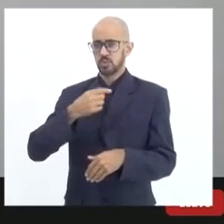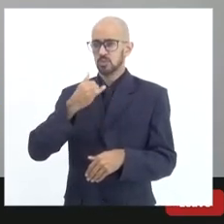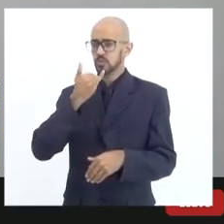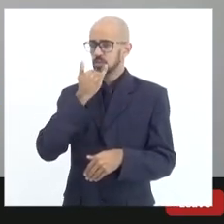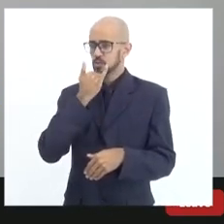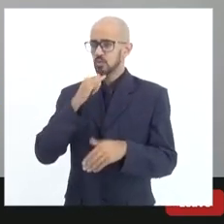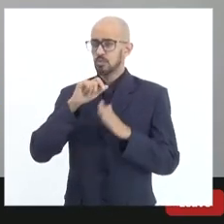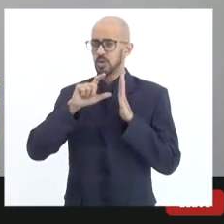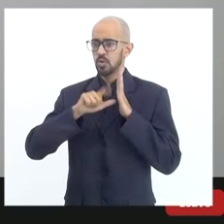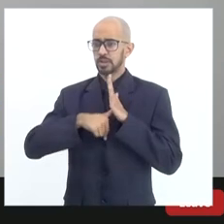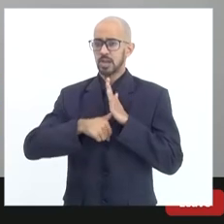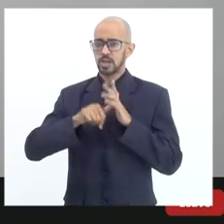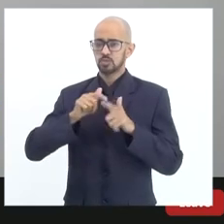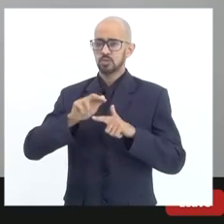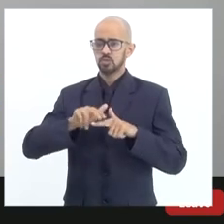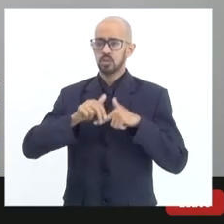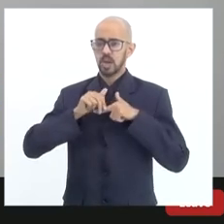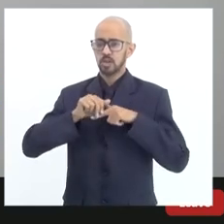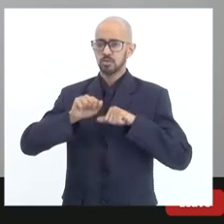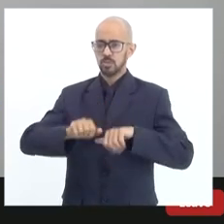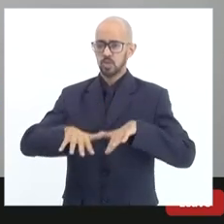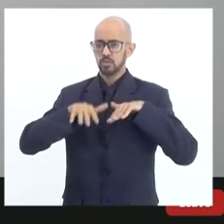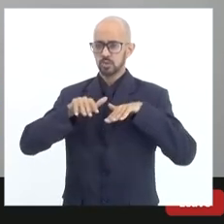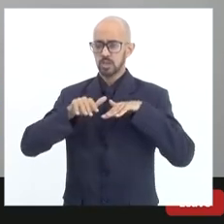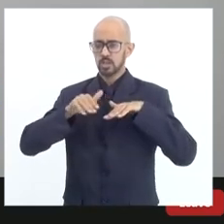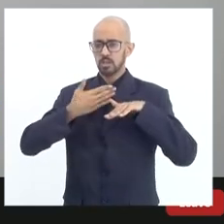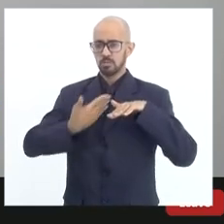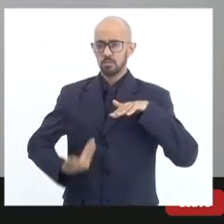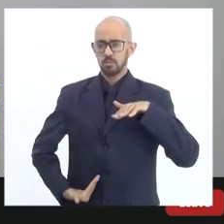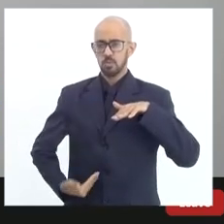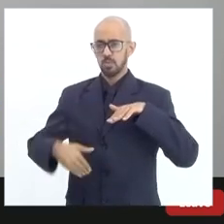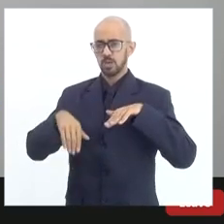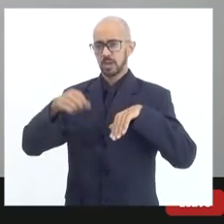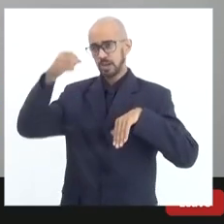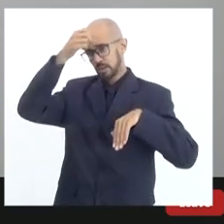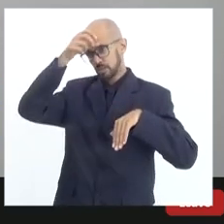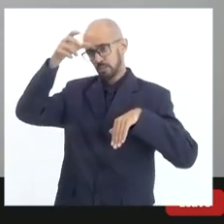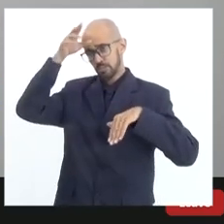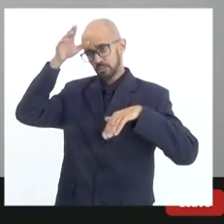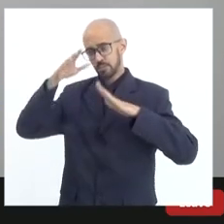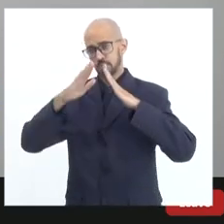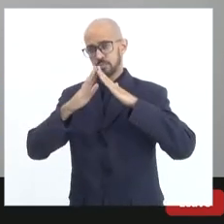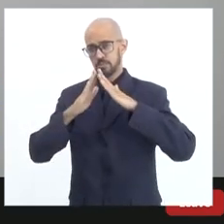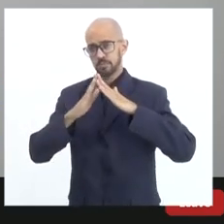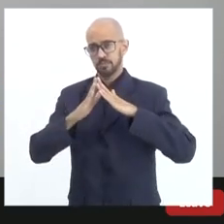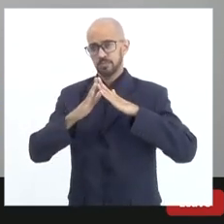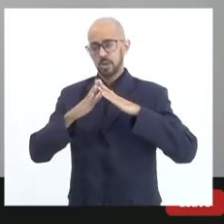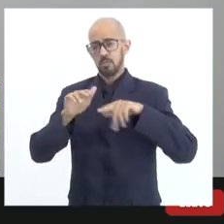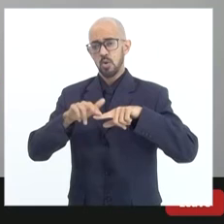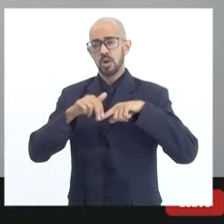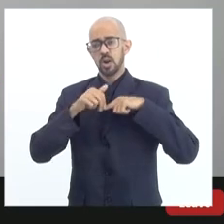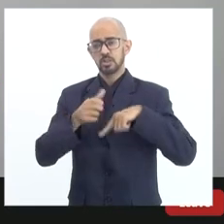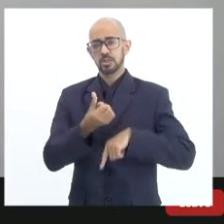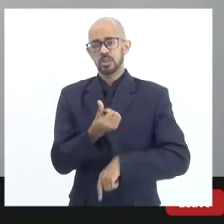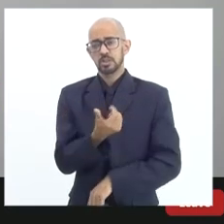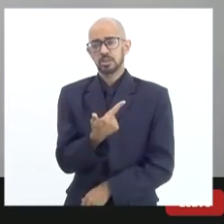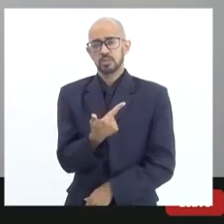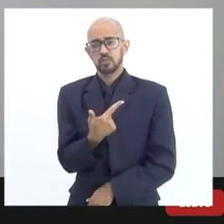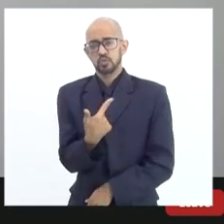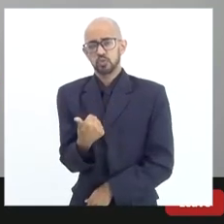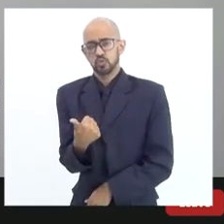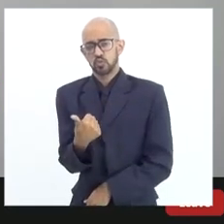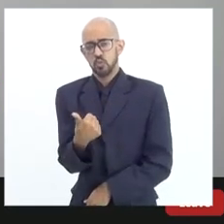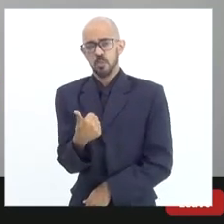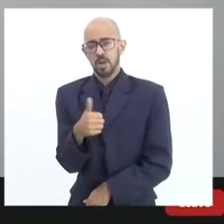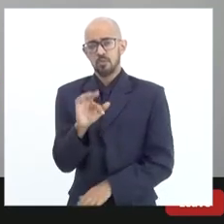estava numa audiência pública na Câmara Municipal do Rio sobre a situação das 621 famílias do